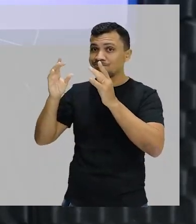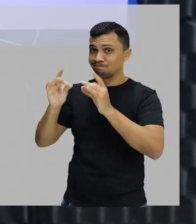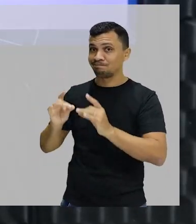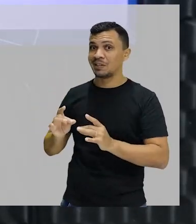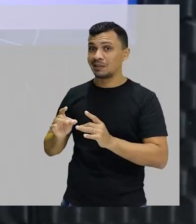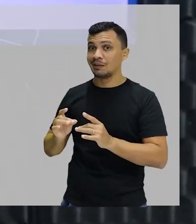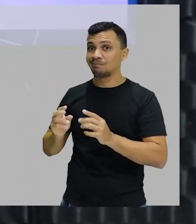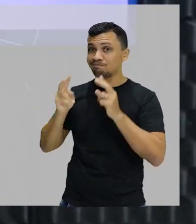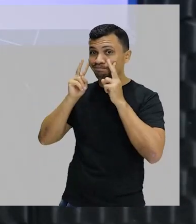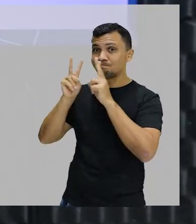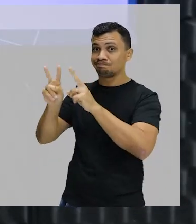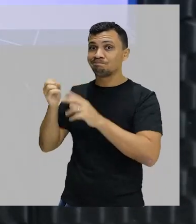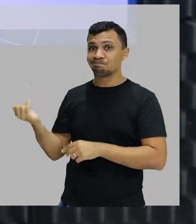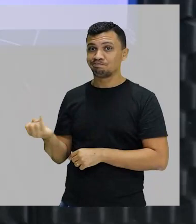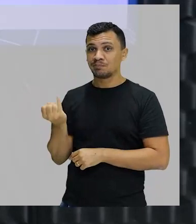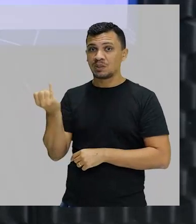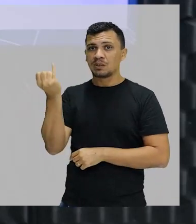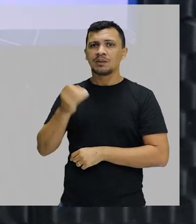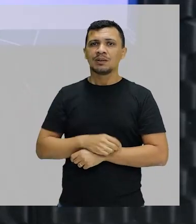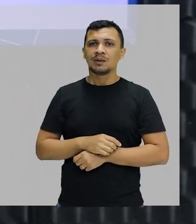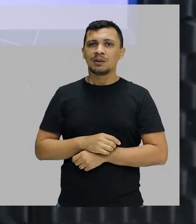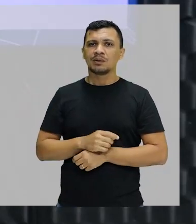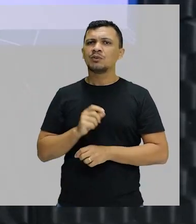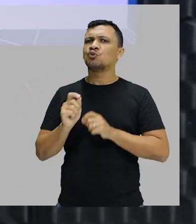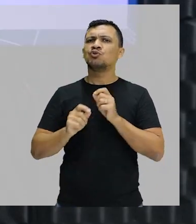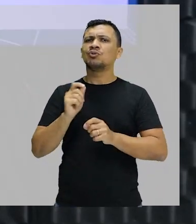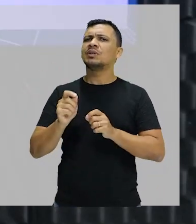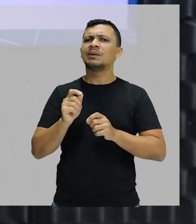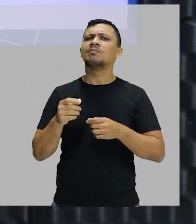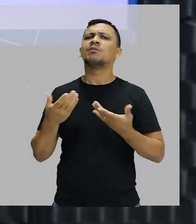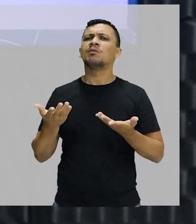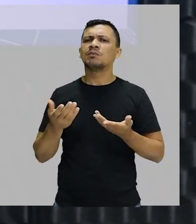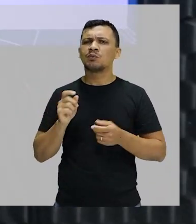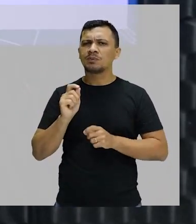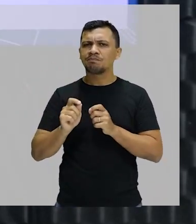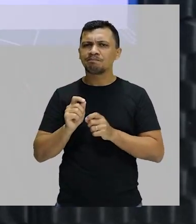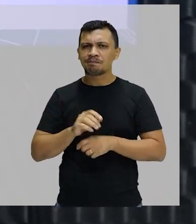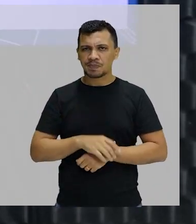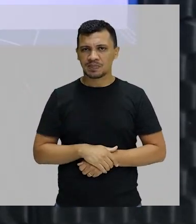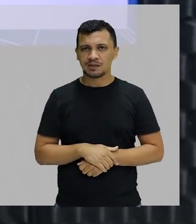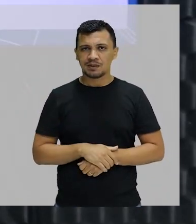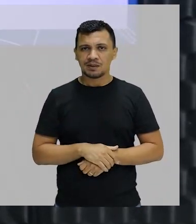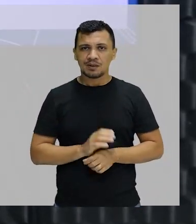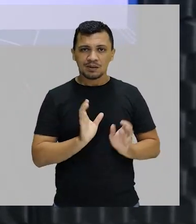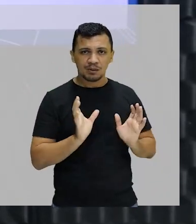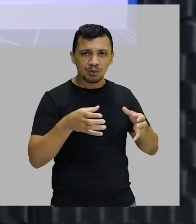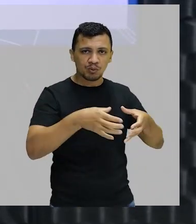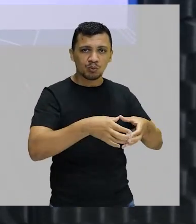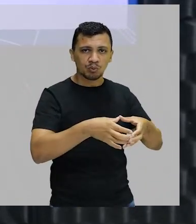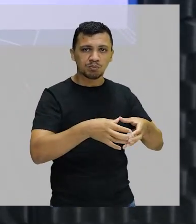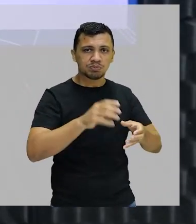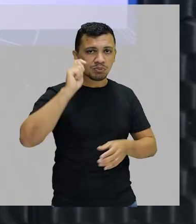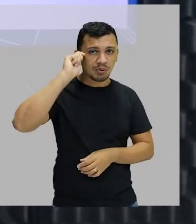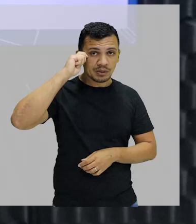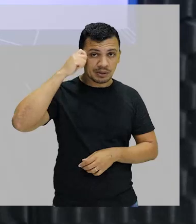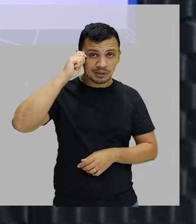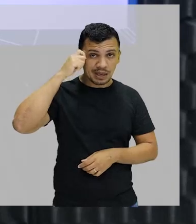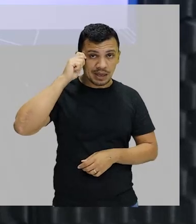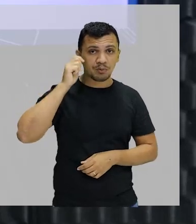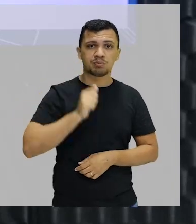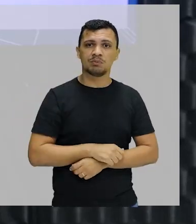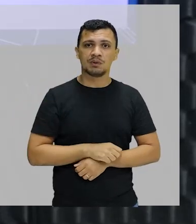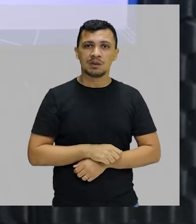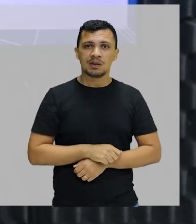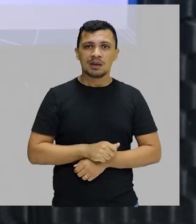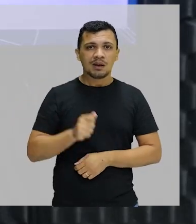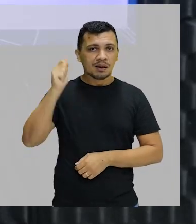que coloca as pessoas da etnia ou das etnias negras, por exemplo, africanas ou